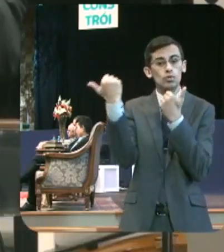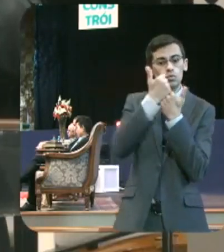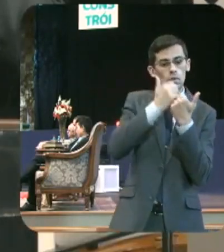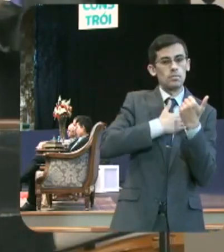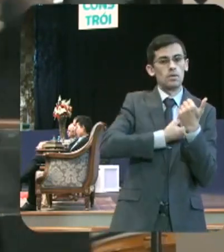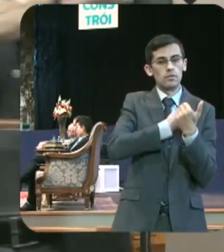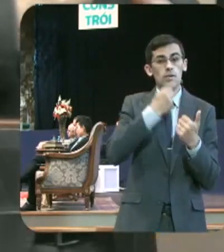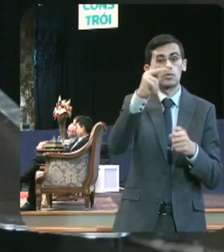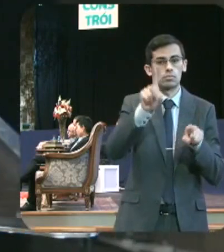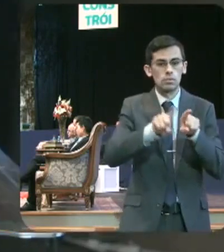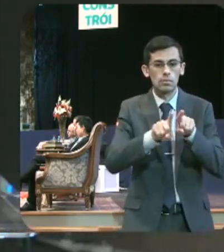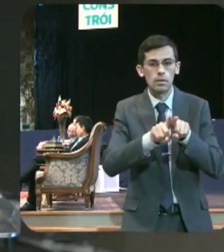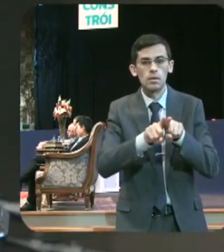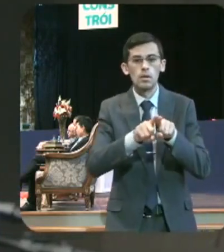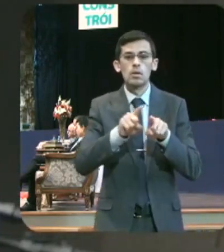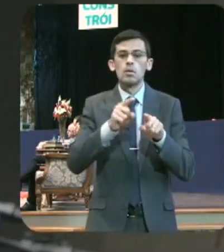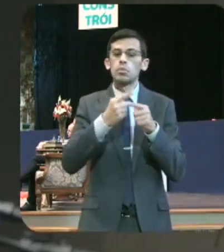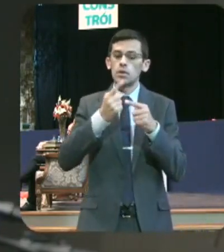Está entendendo?